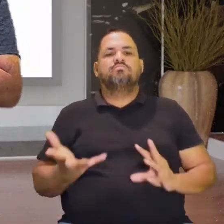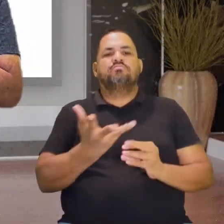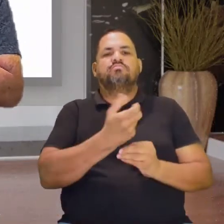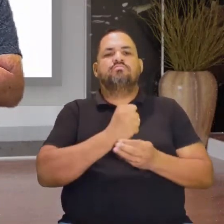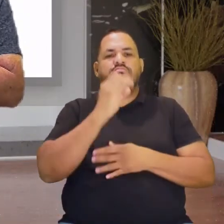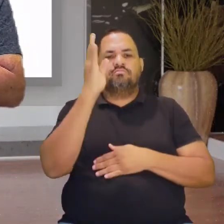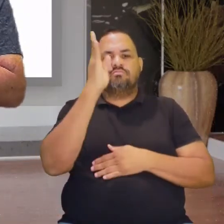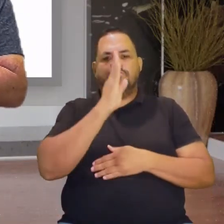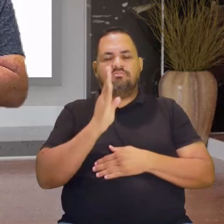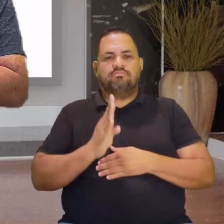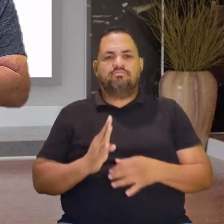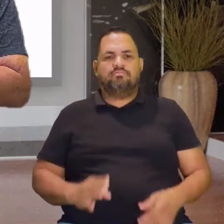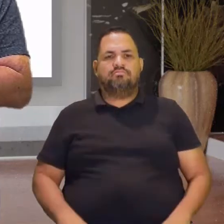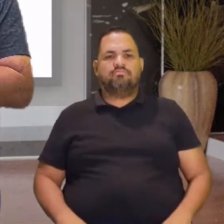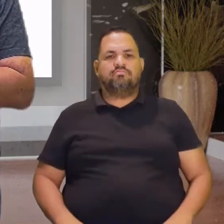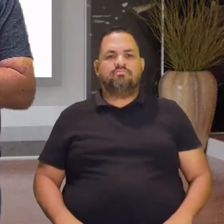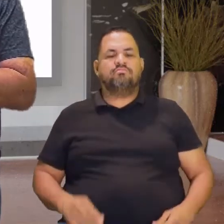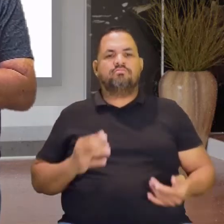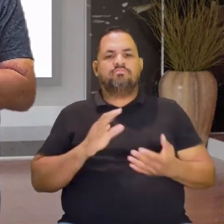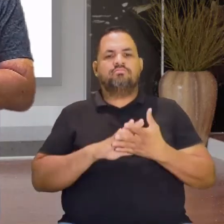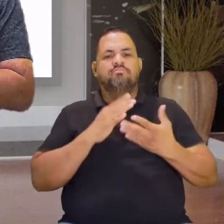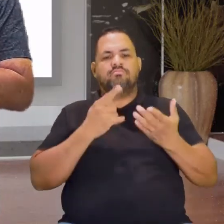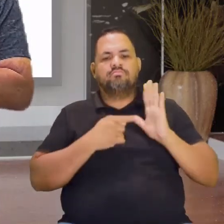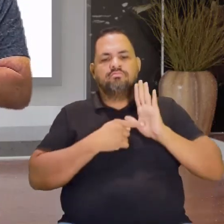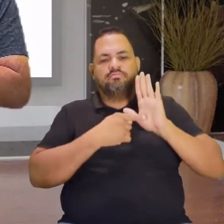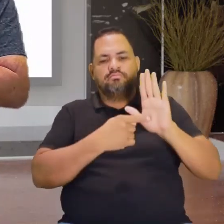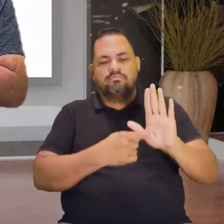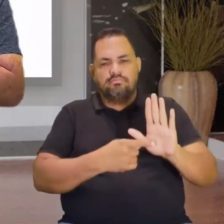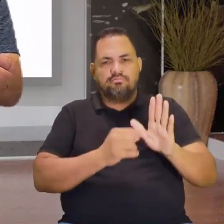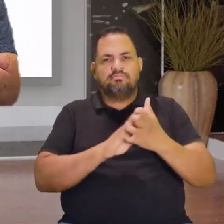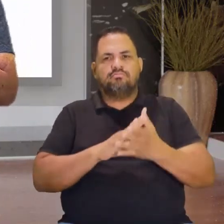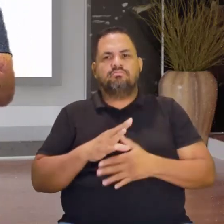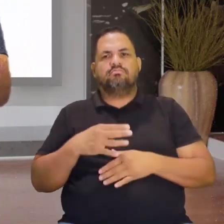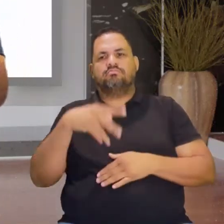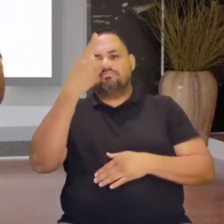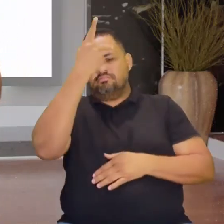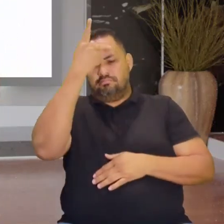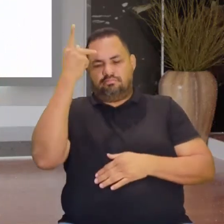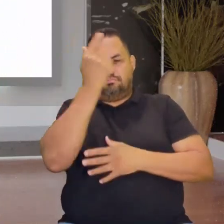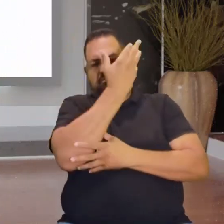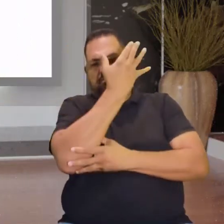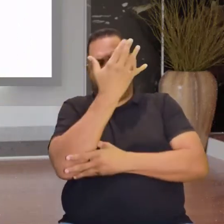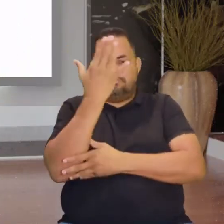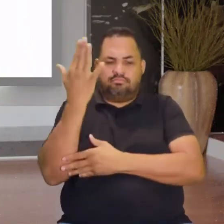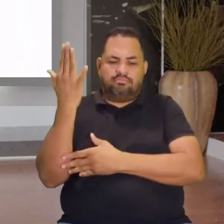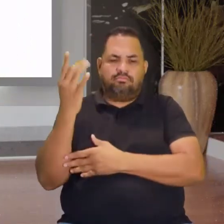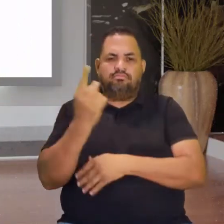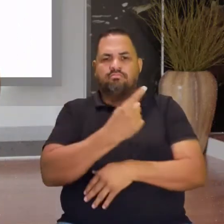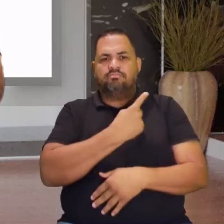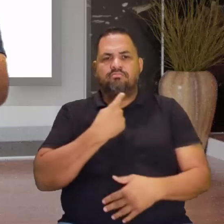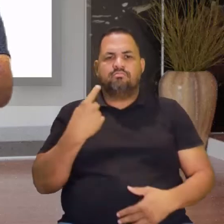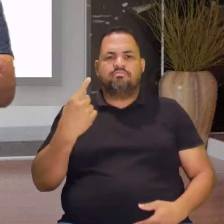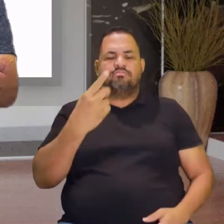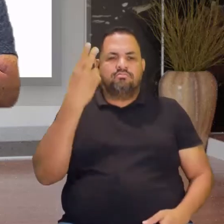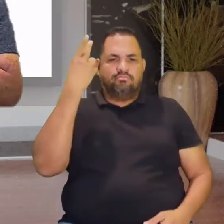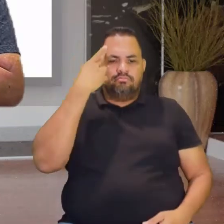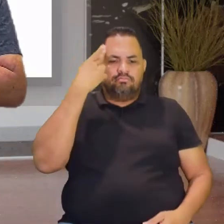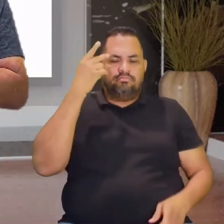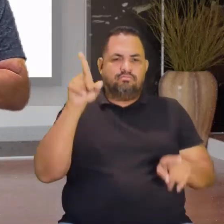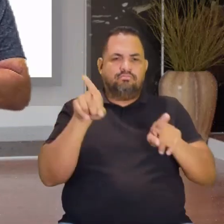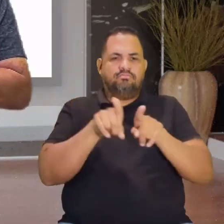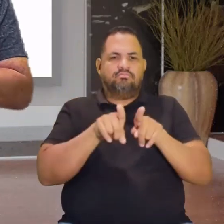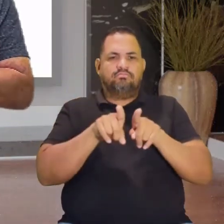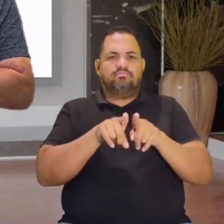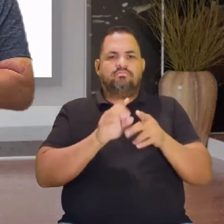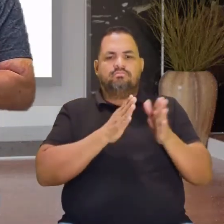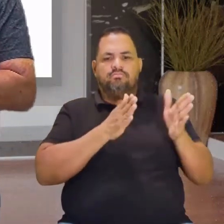no qual focava as pessoas, a paisagem, na nossa paisagem natural, também as